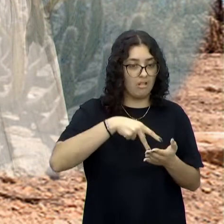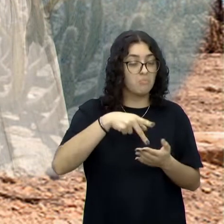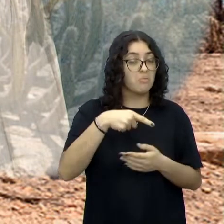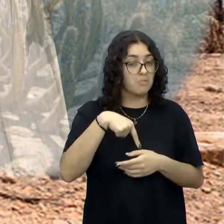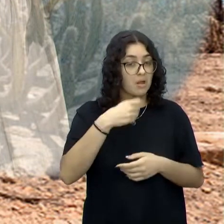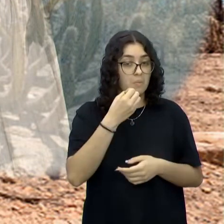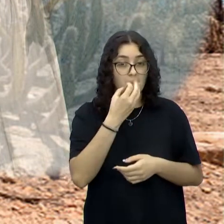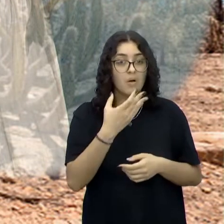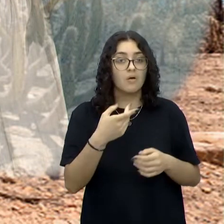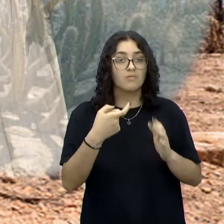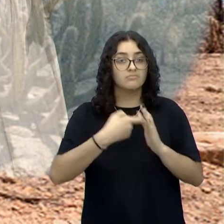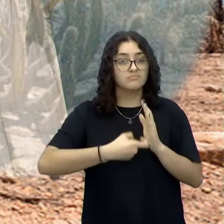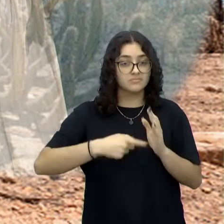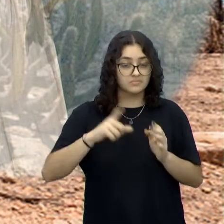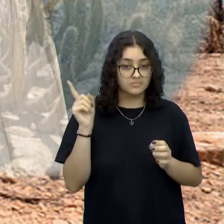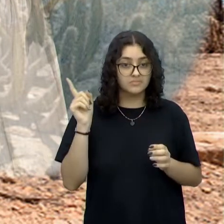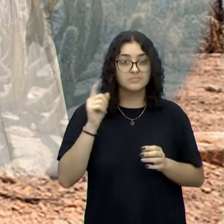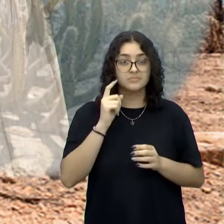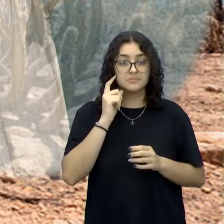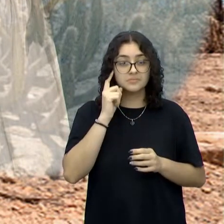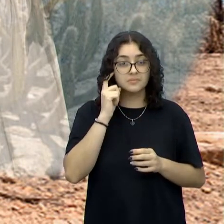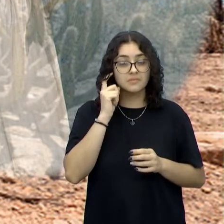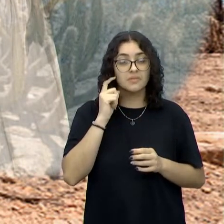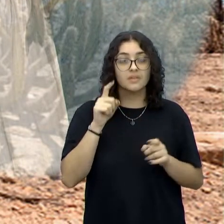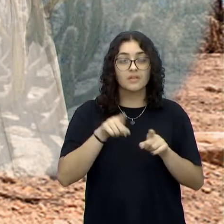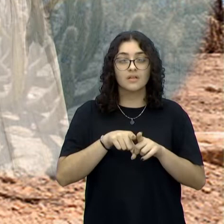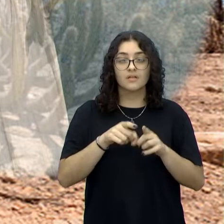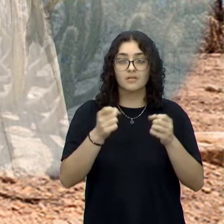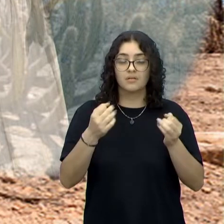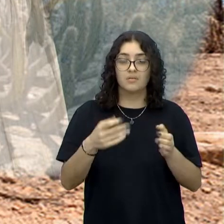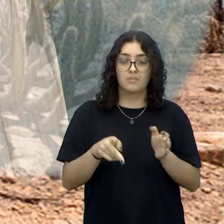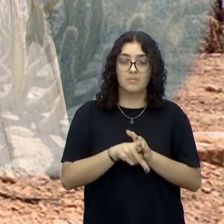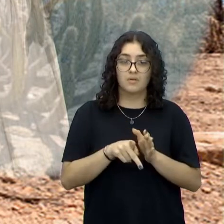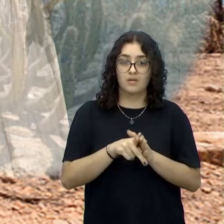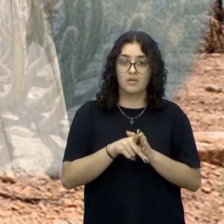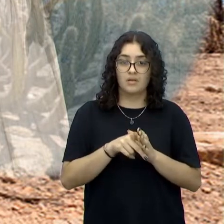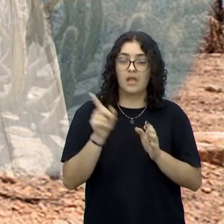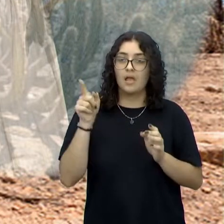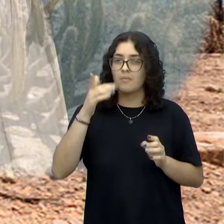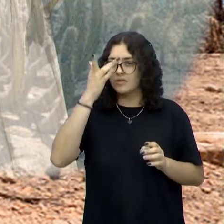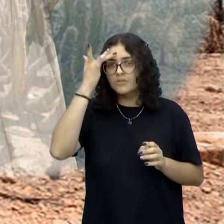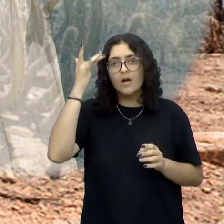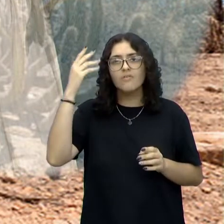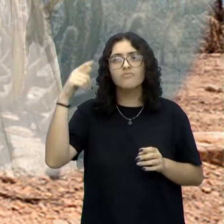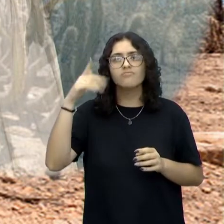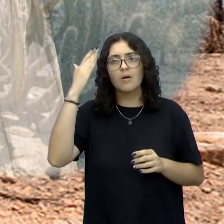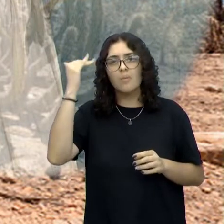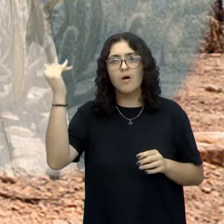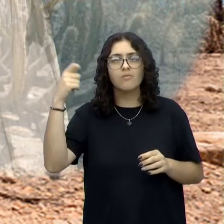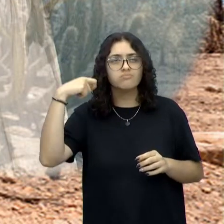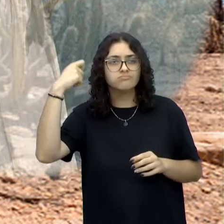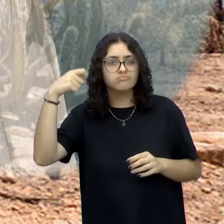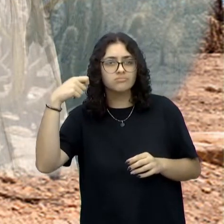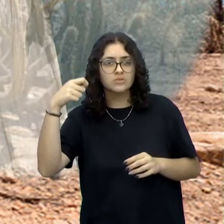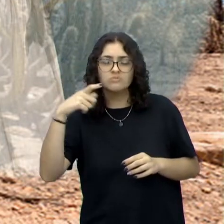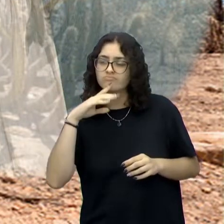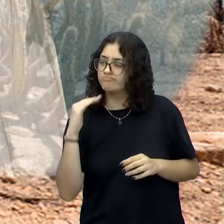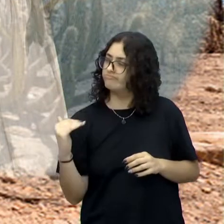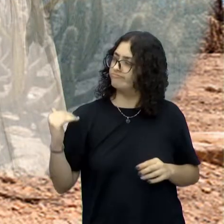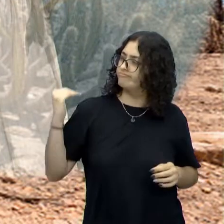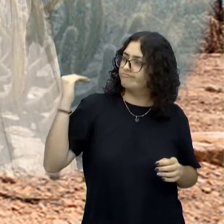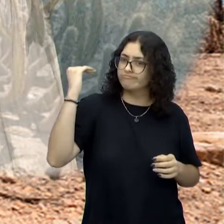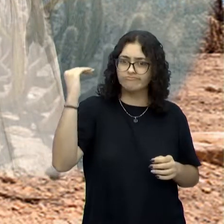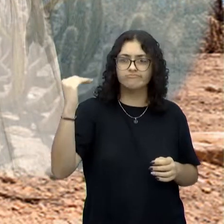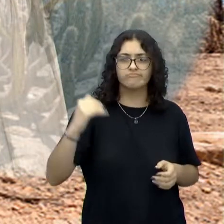sobre os textos, inclusive Os Sertões, e também vou citar o fato do elenco ser super estrelado, né? Com atores de primeira grandeza, aí coloquei